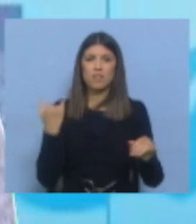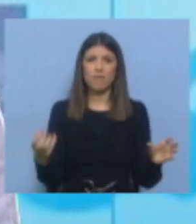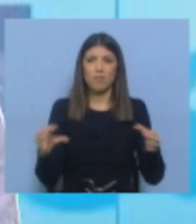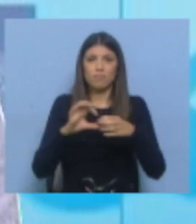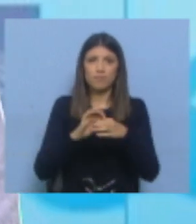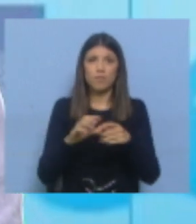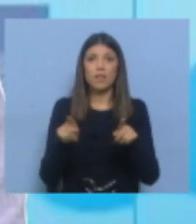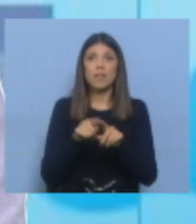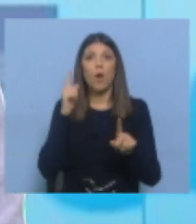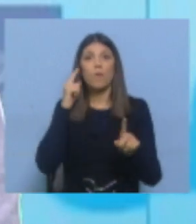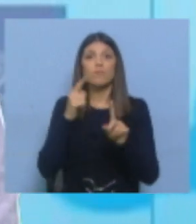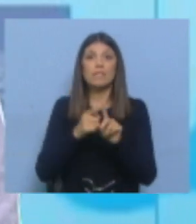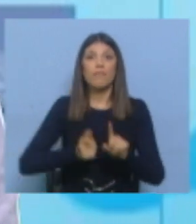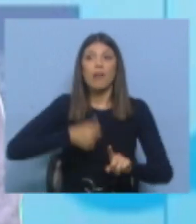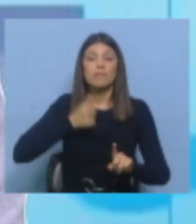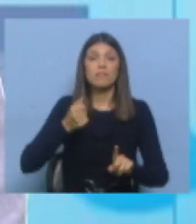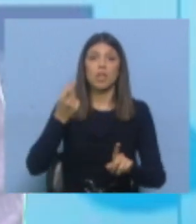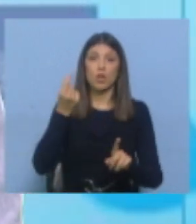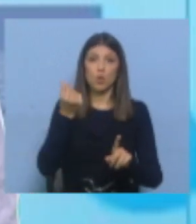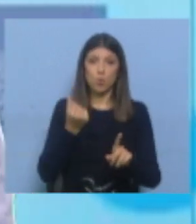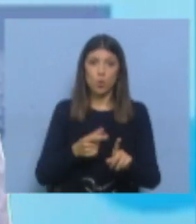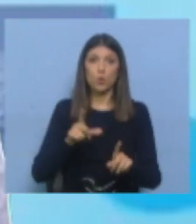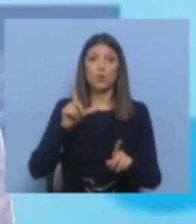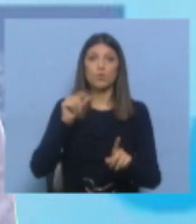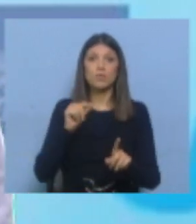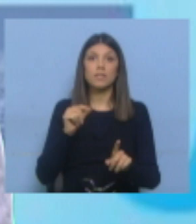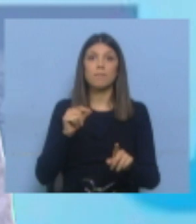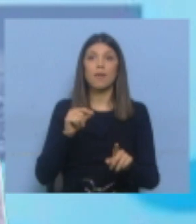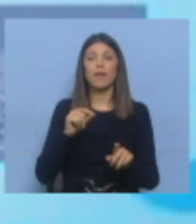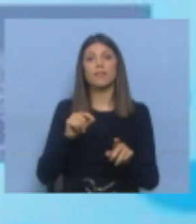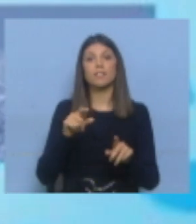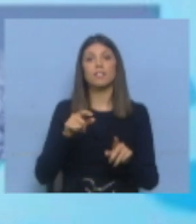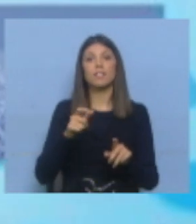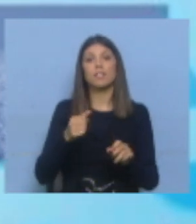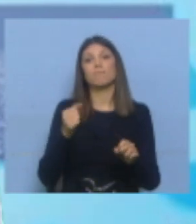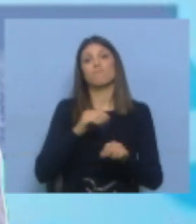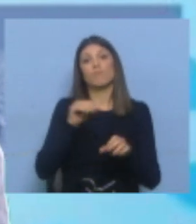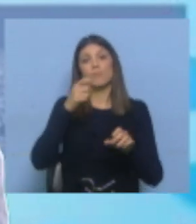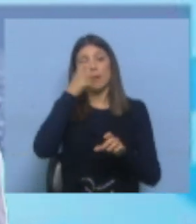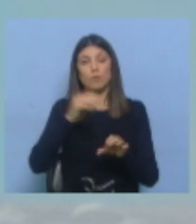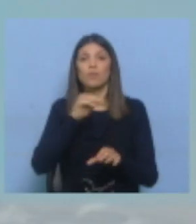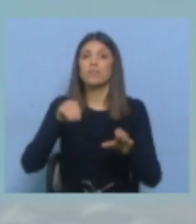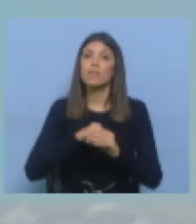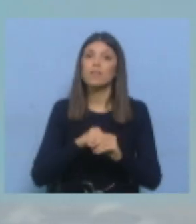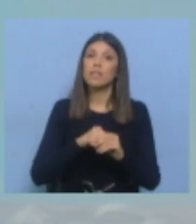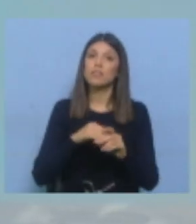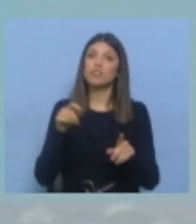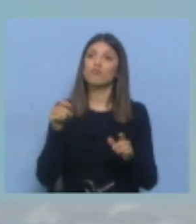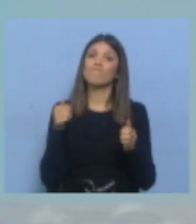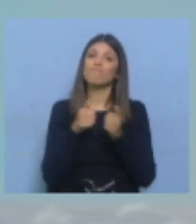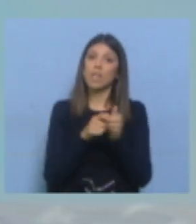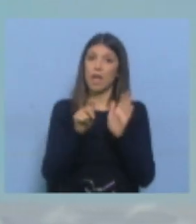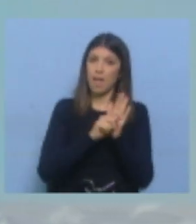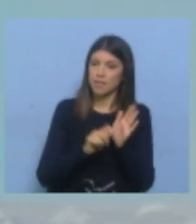de ser também criar valor para todas as partes envolvidas, para todos os agentes económicos envolvidos. Mas a ética, quando olhamos